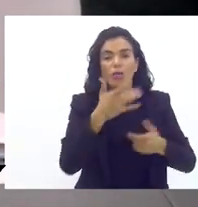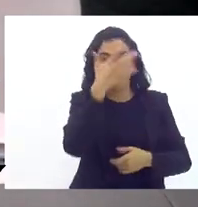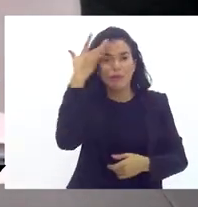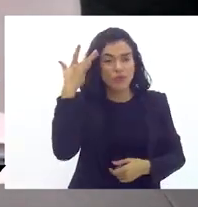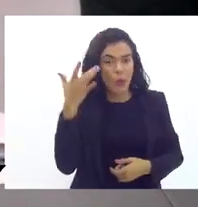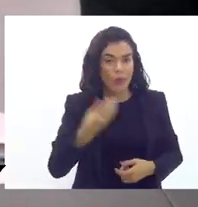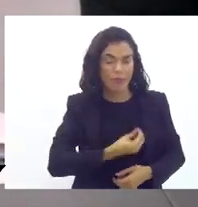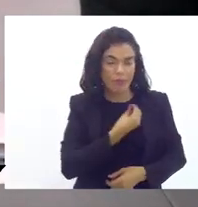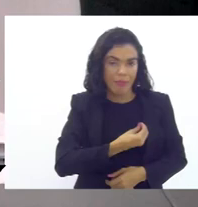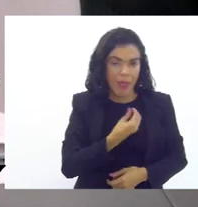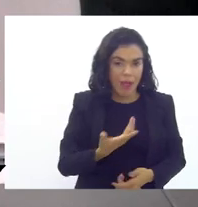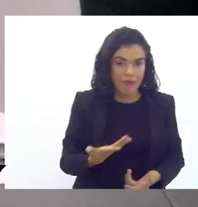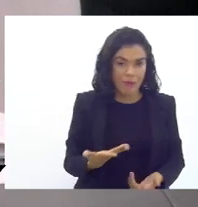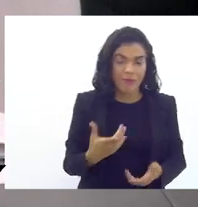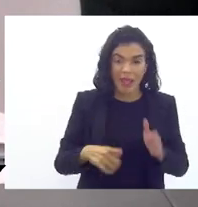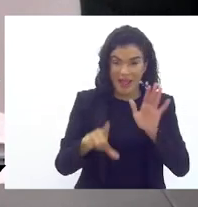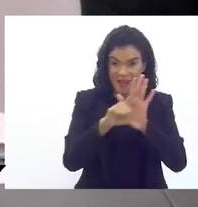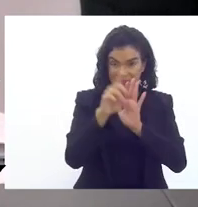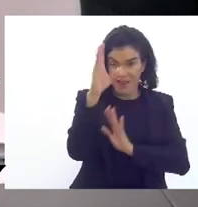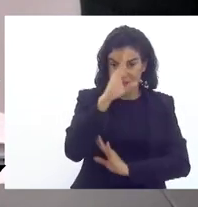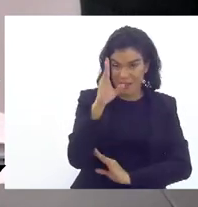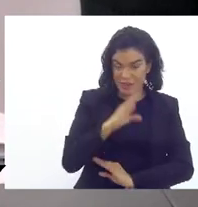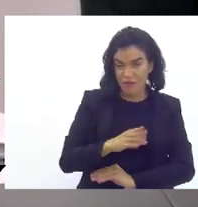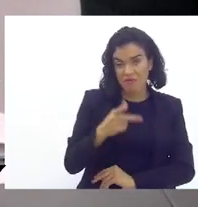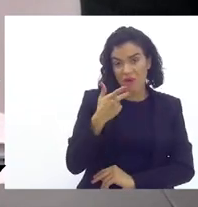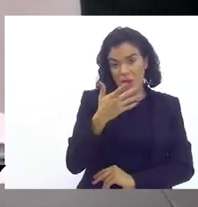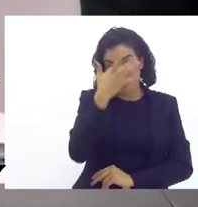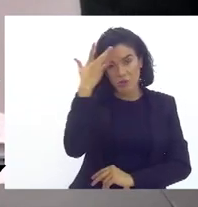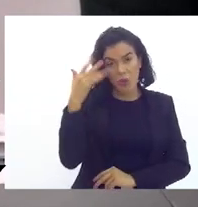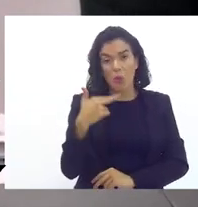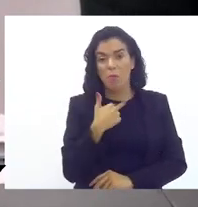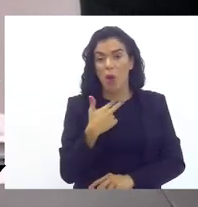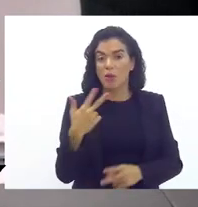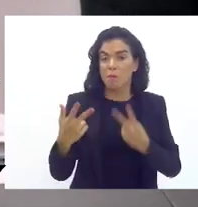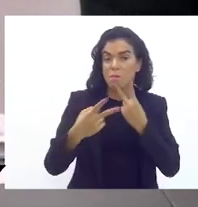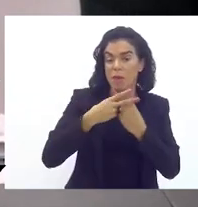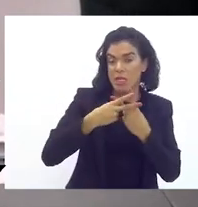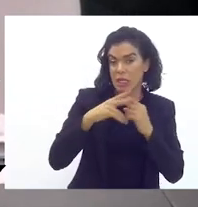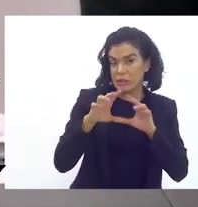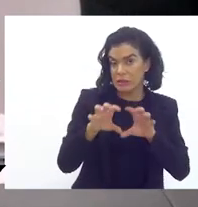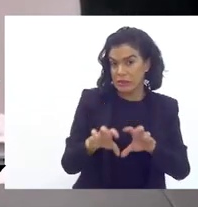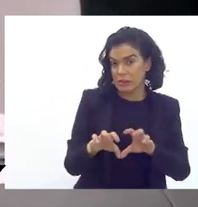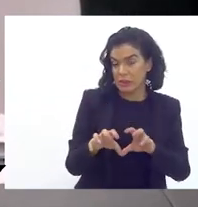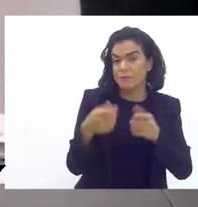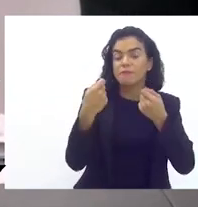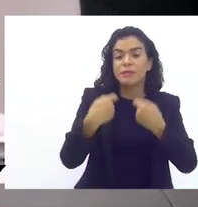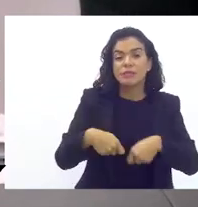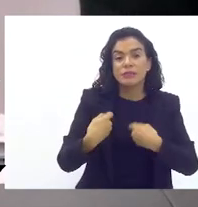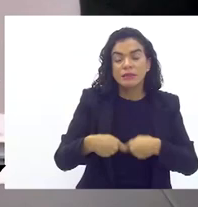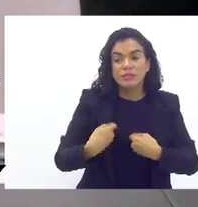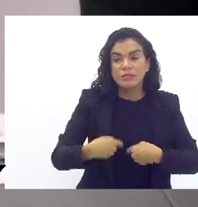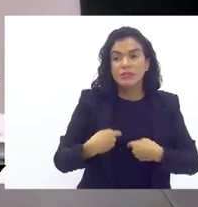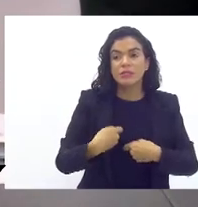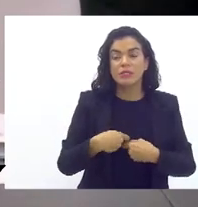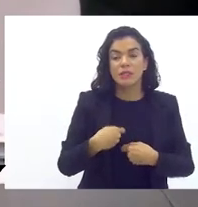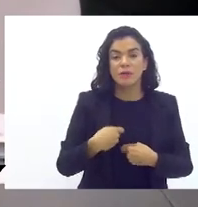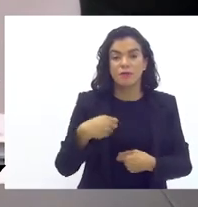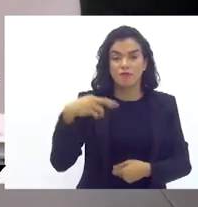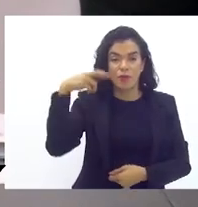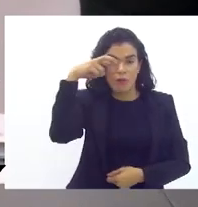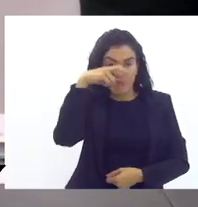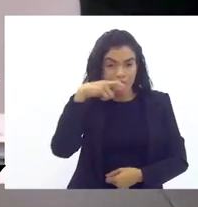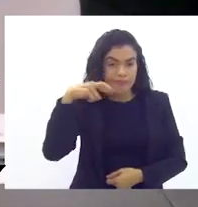o álibi dela porque as leis brasileiras dizem que uma pessoa não pode ser presa sim tem que ter inclusive um perigo